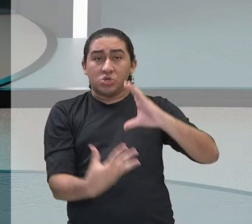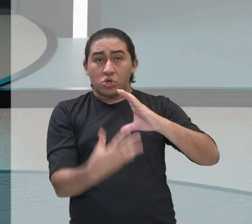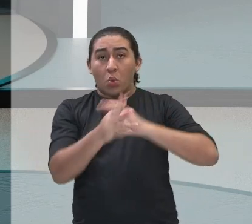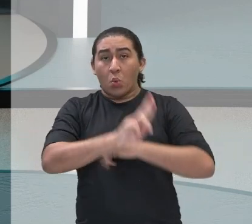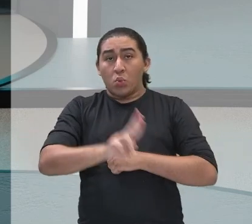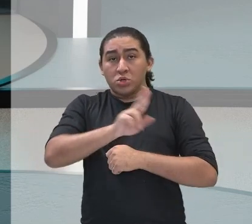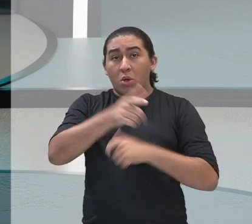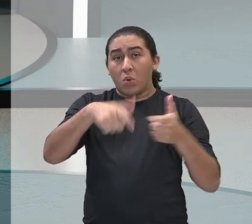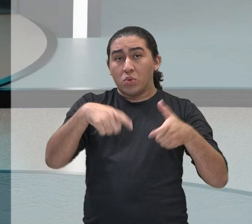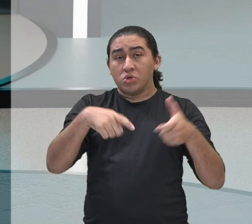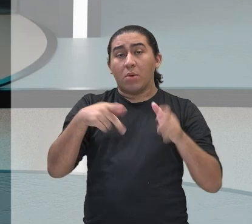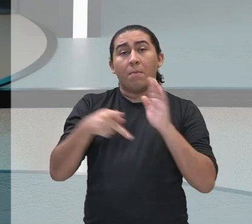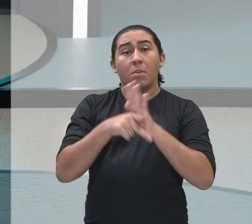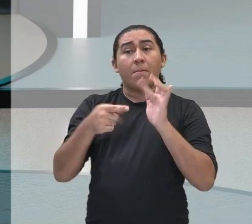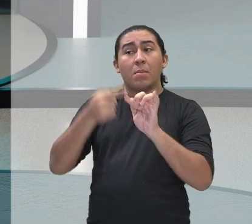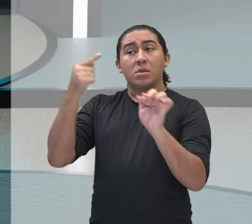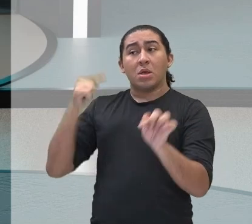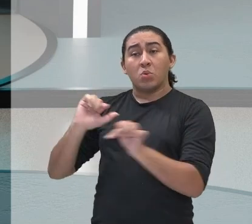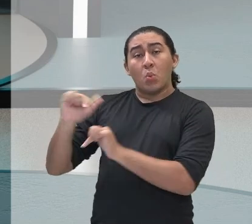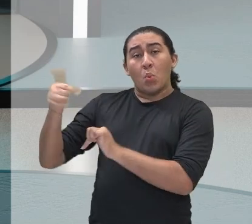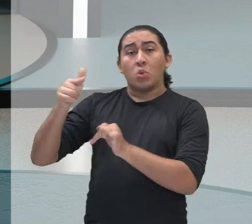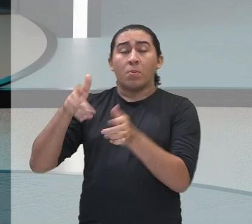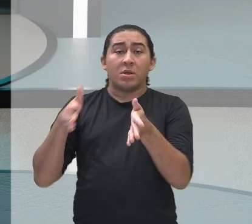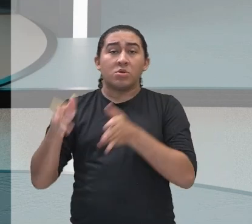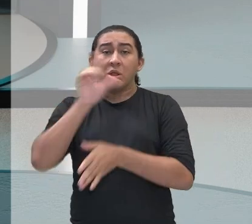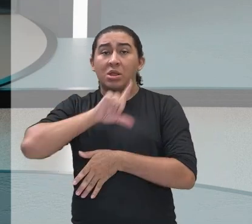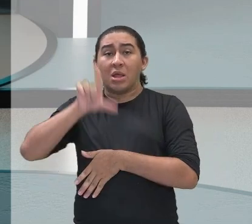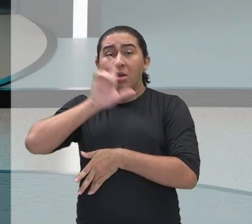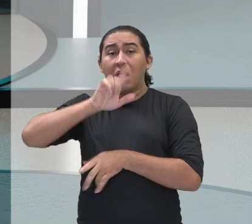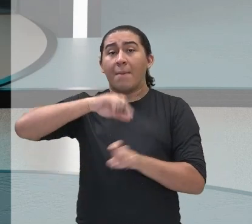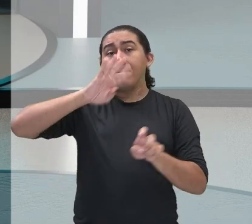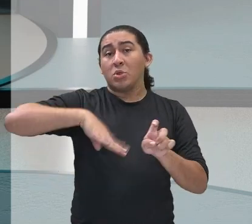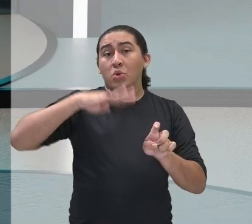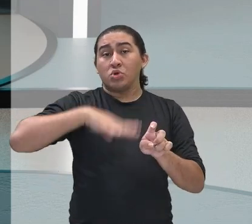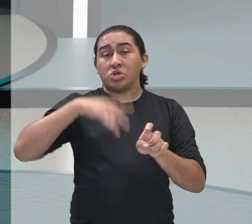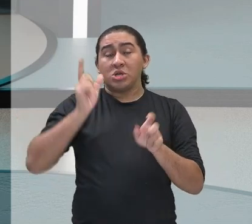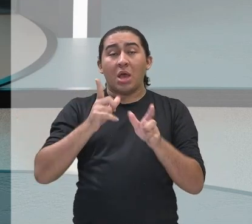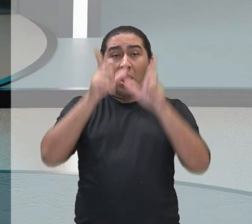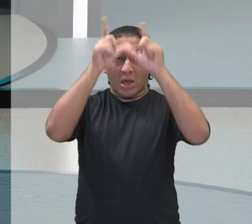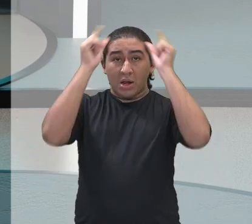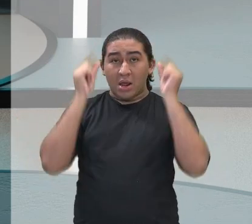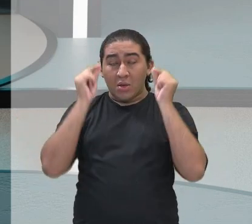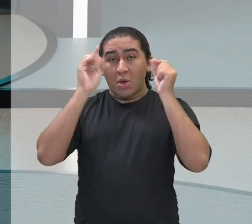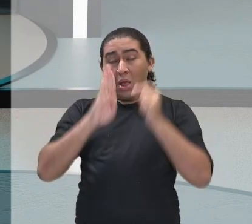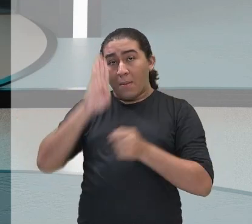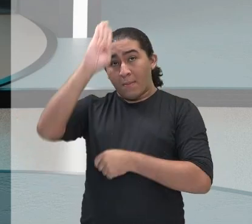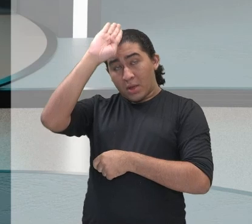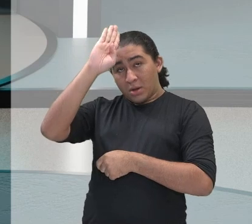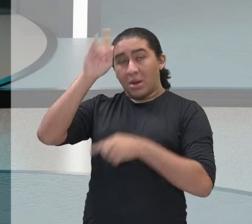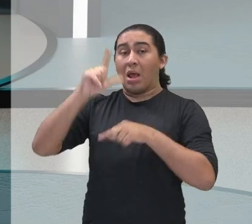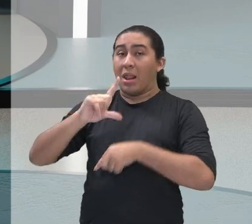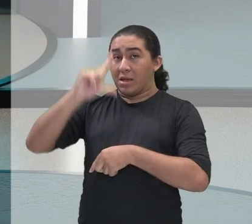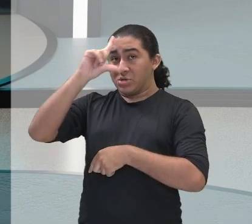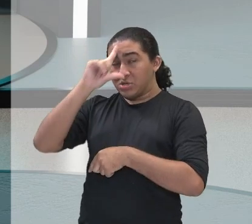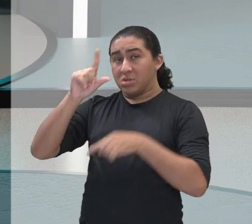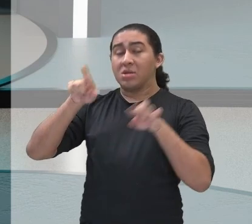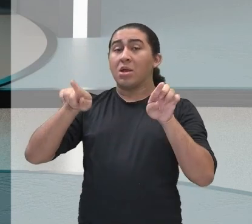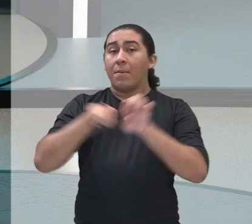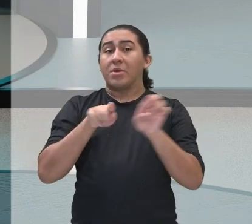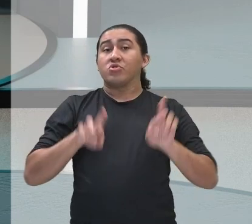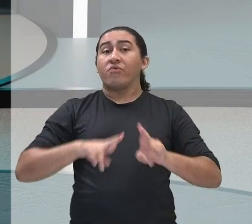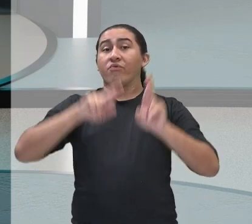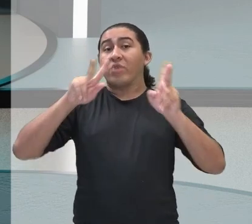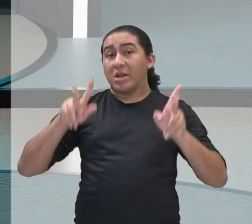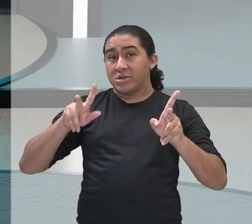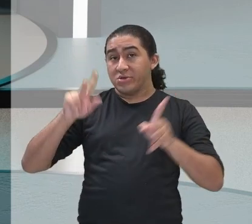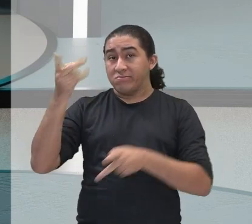usadas lá no classicismo, que é a mitologia greco-romana e greco-latina. Então, bem diferente das